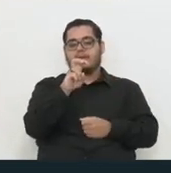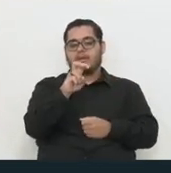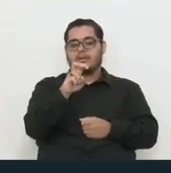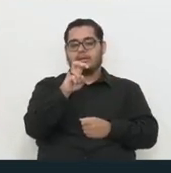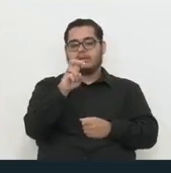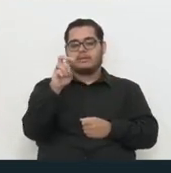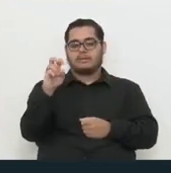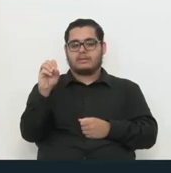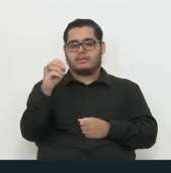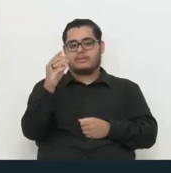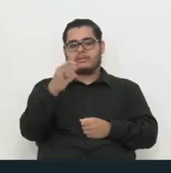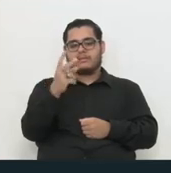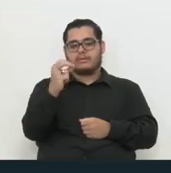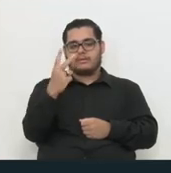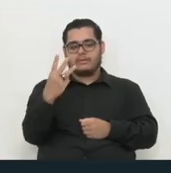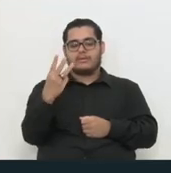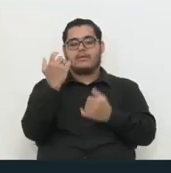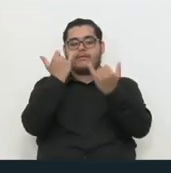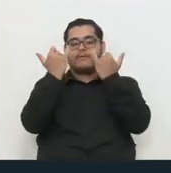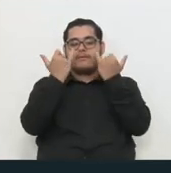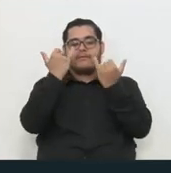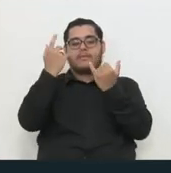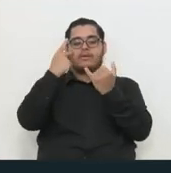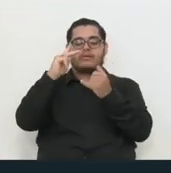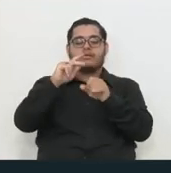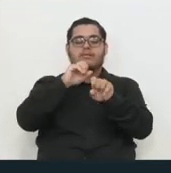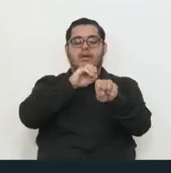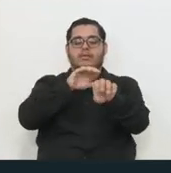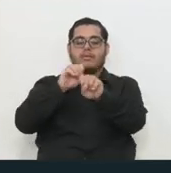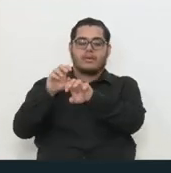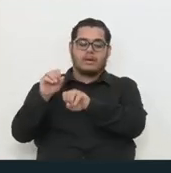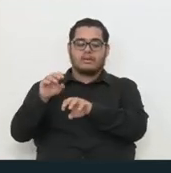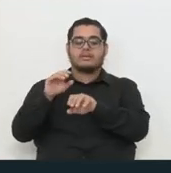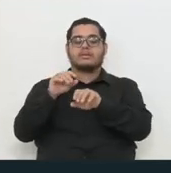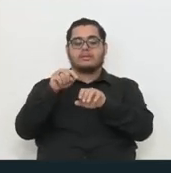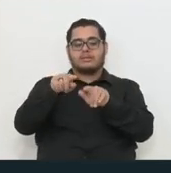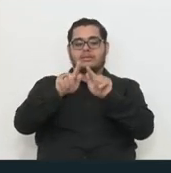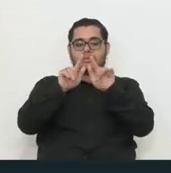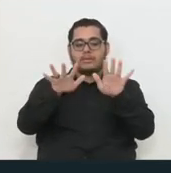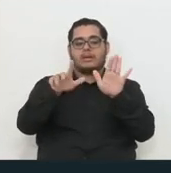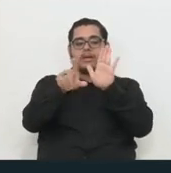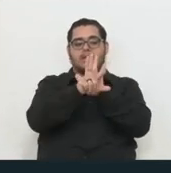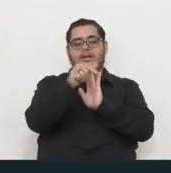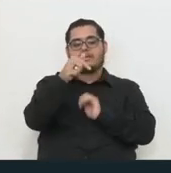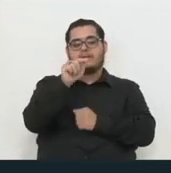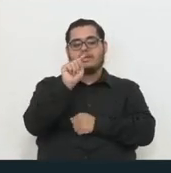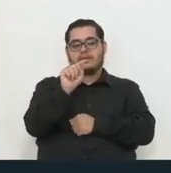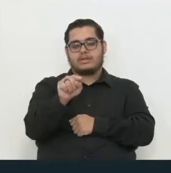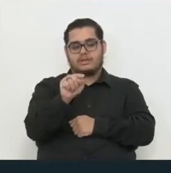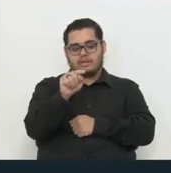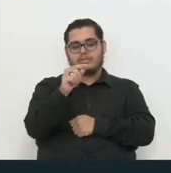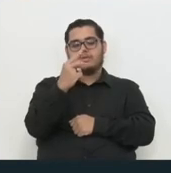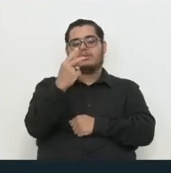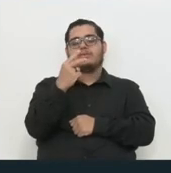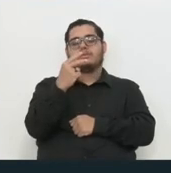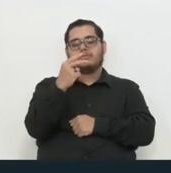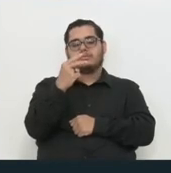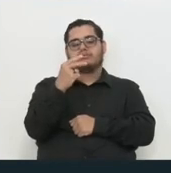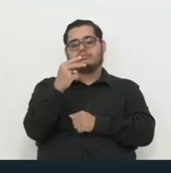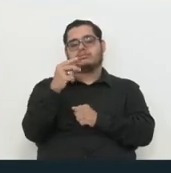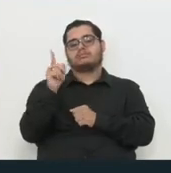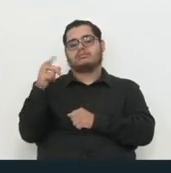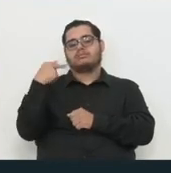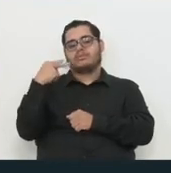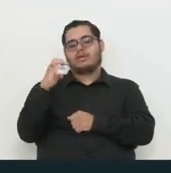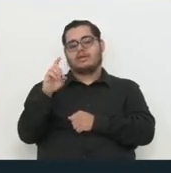da parceria pública privada na rede Municipal de Educação de Guarulhos referente a lei 7.890 2021 autor vereador de Souza em